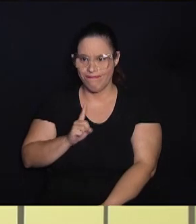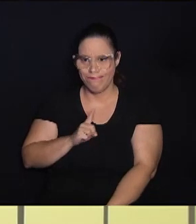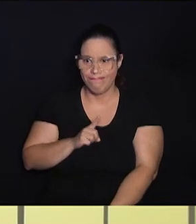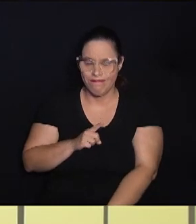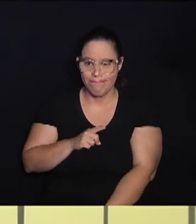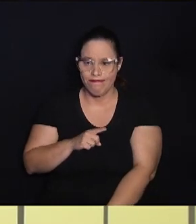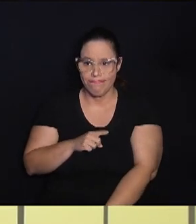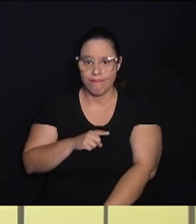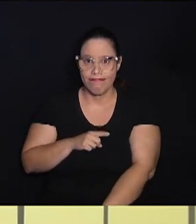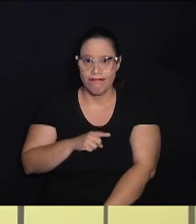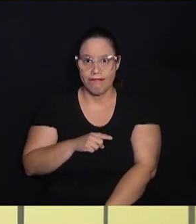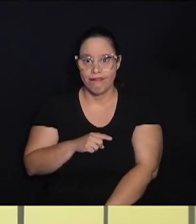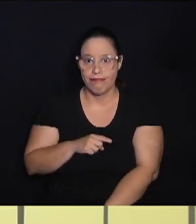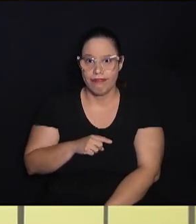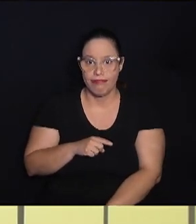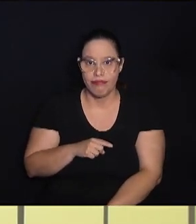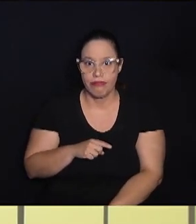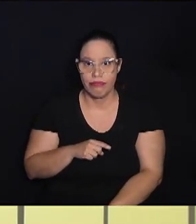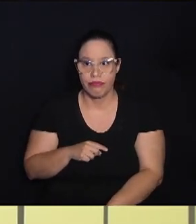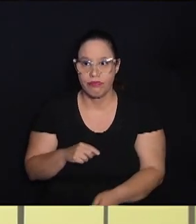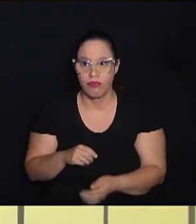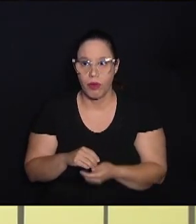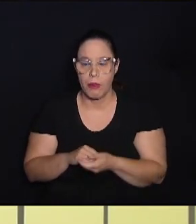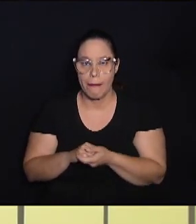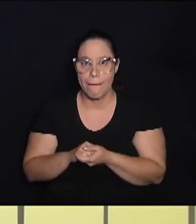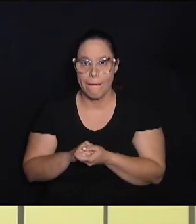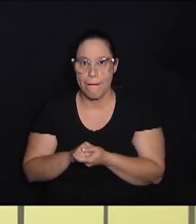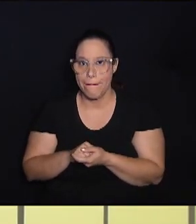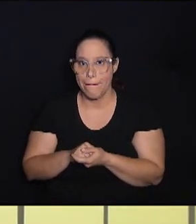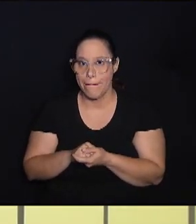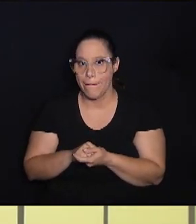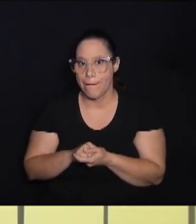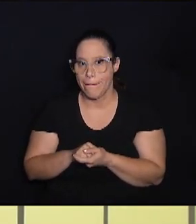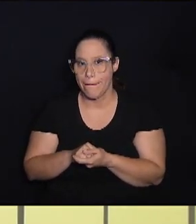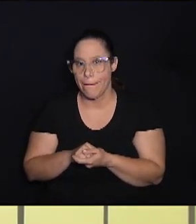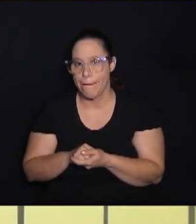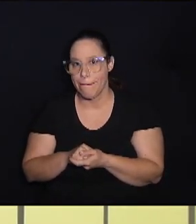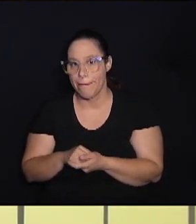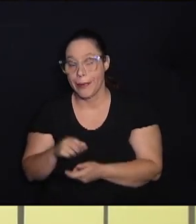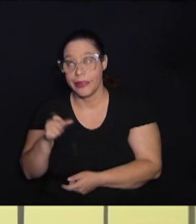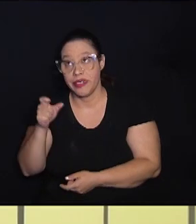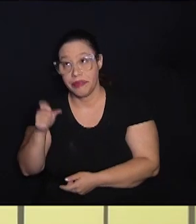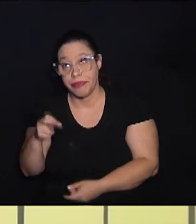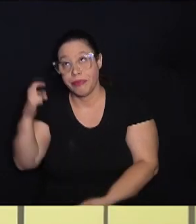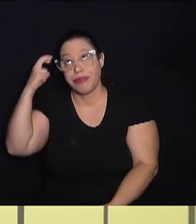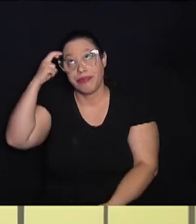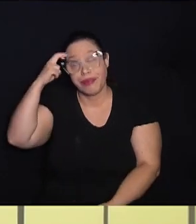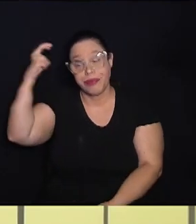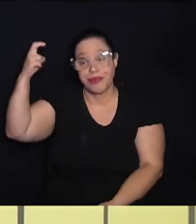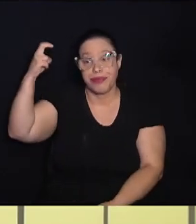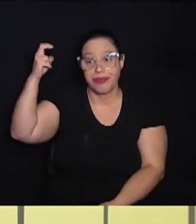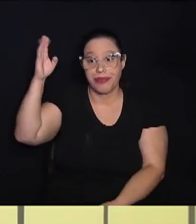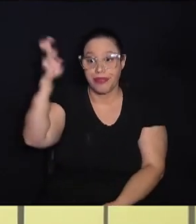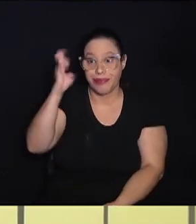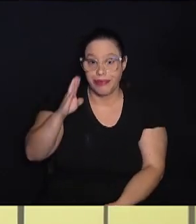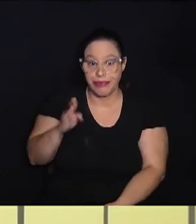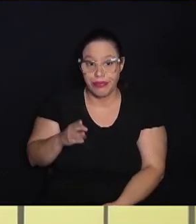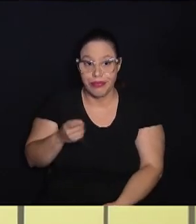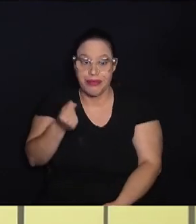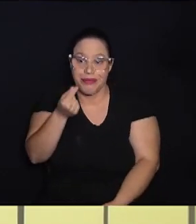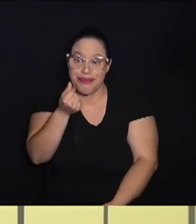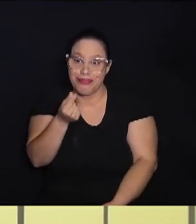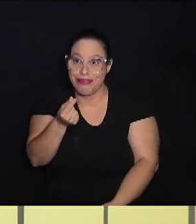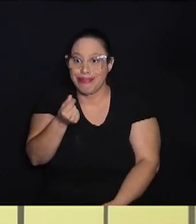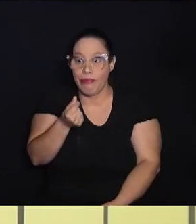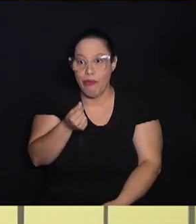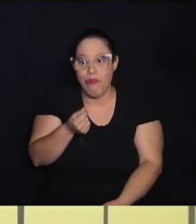faz eu acho que são duas coisas né tem ess essa essa questão da da da da cultura brasileira mas também das condições materiais né